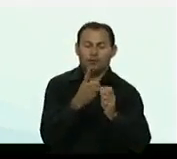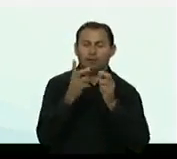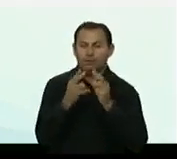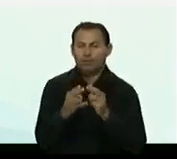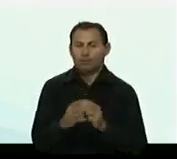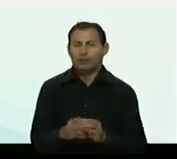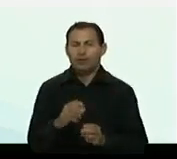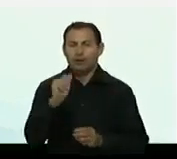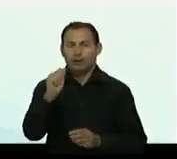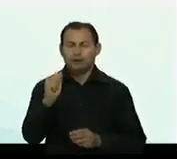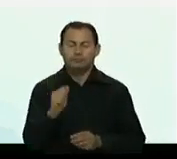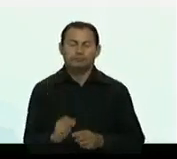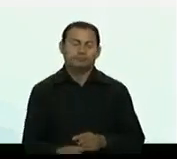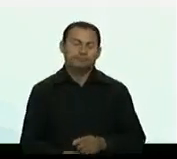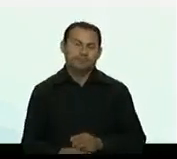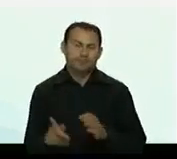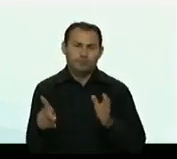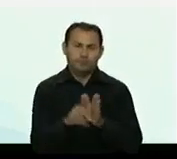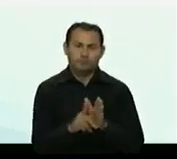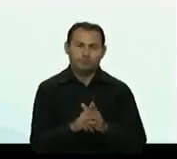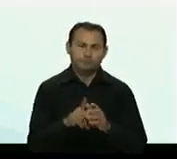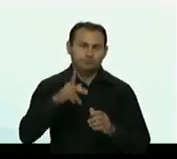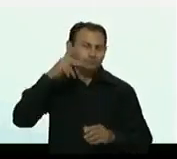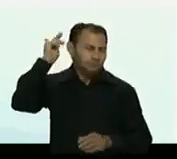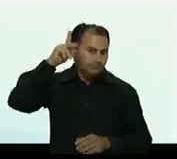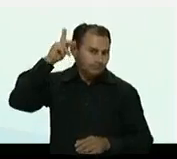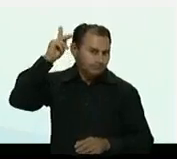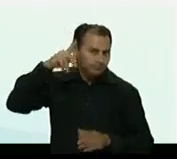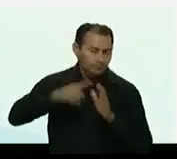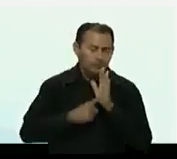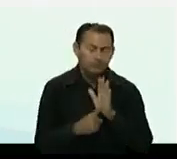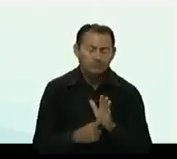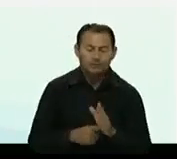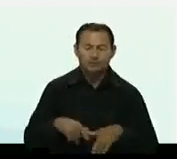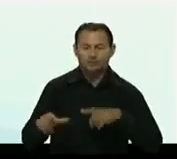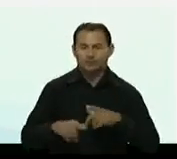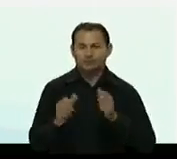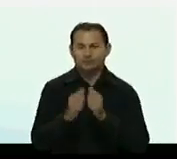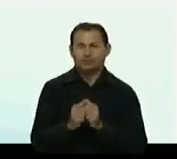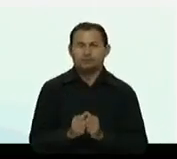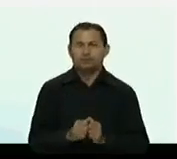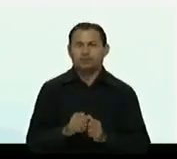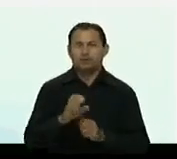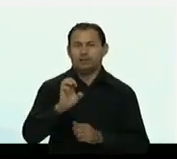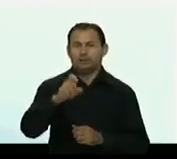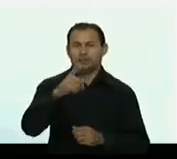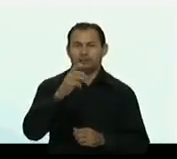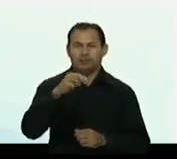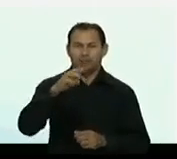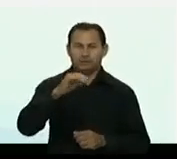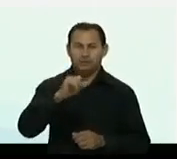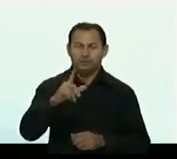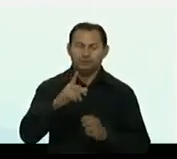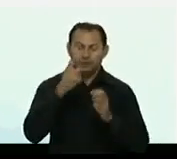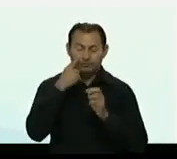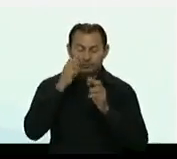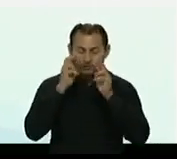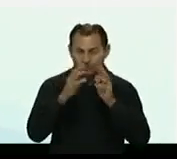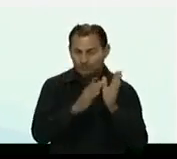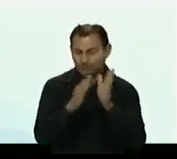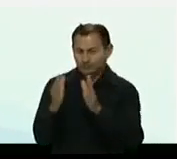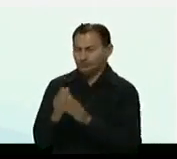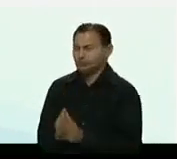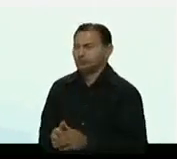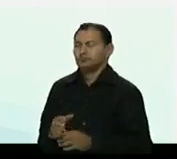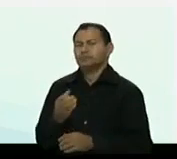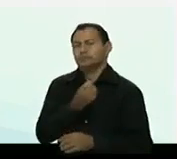igual a A. Então, essas propriedades de potenciação nos auxiliam a trabalhar as funções exponenciais. Vejamos aqui a representação